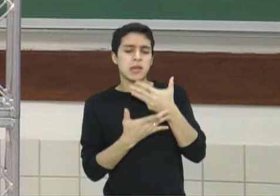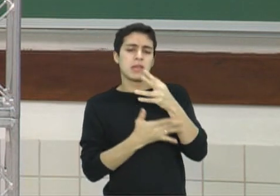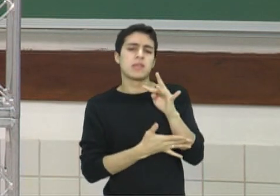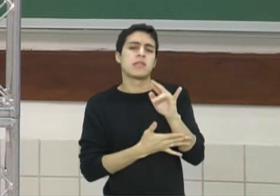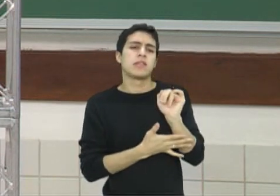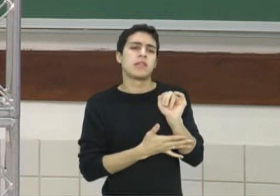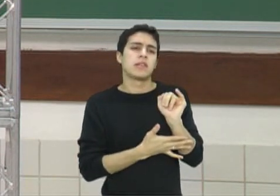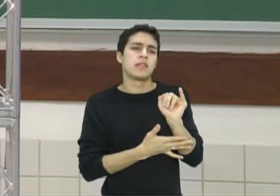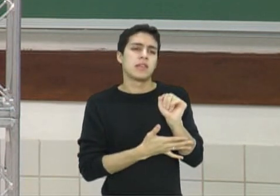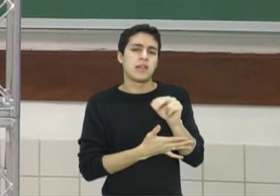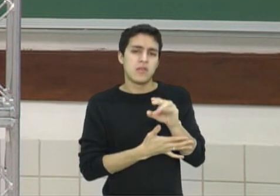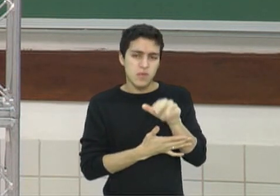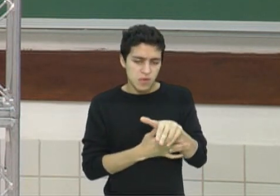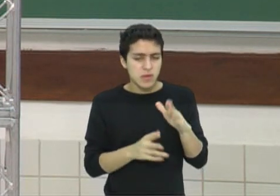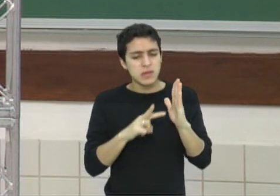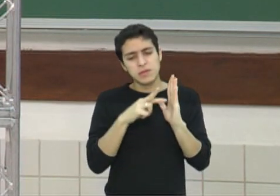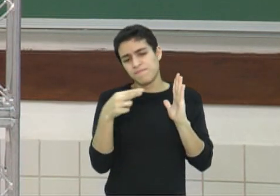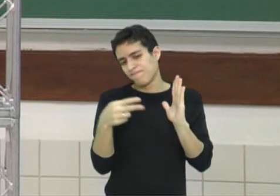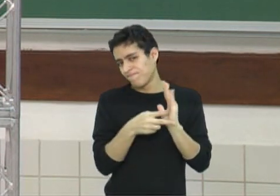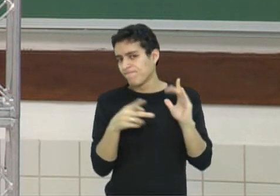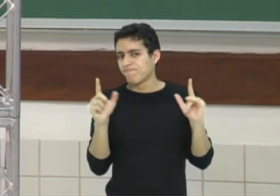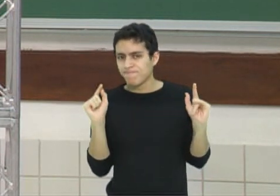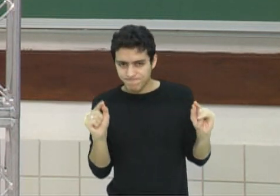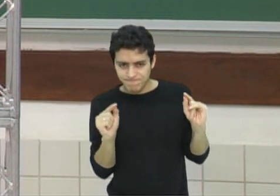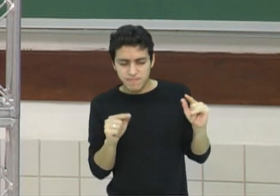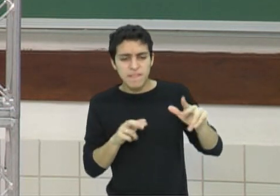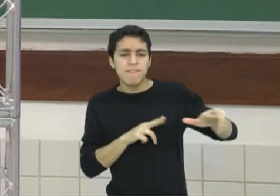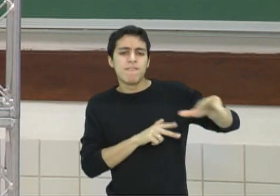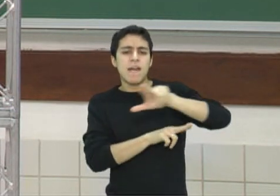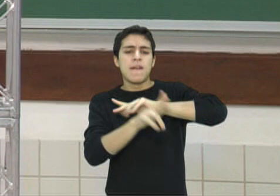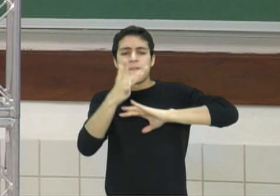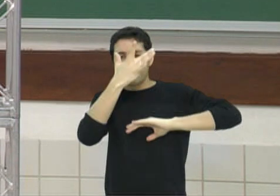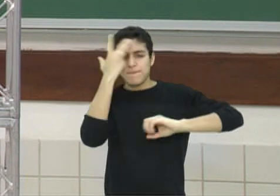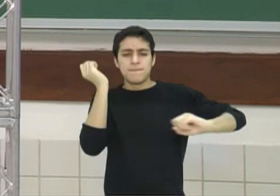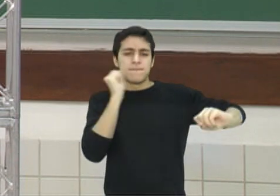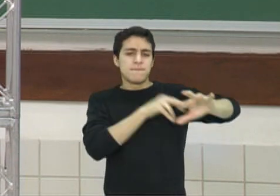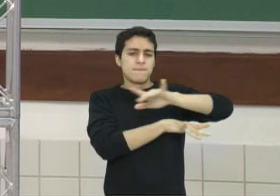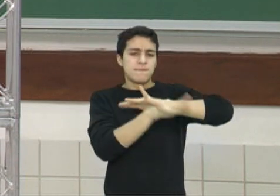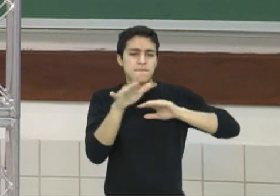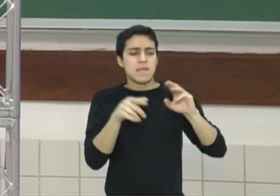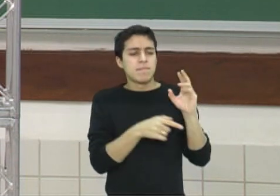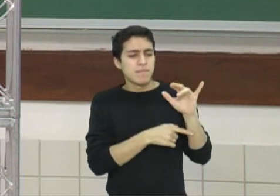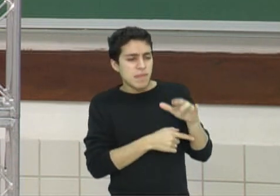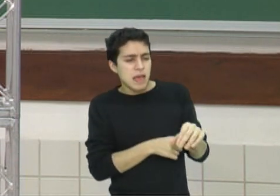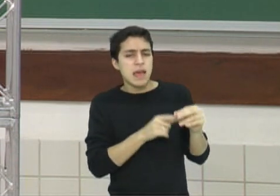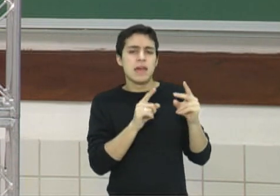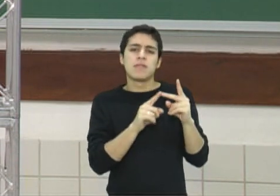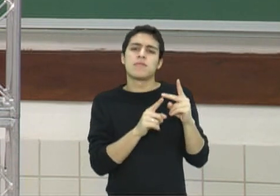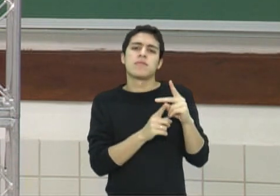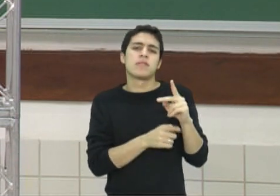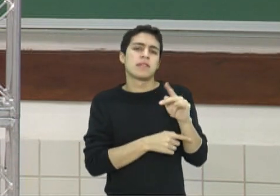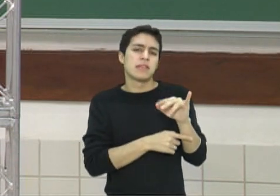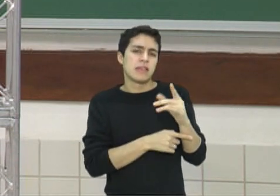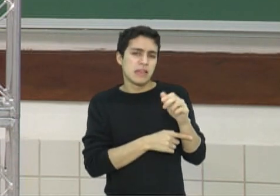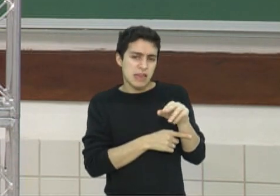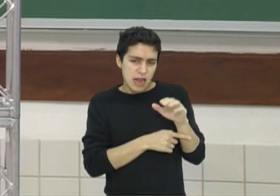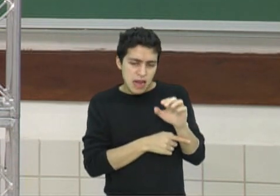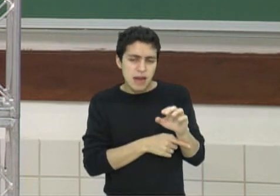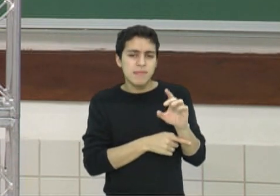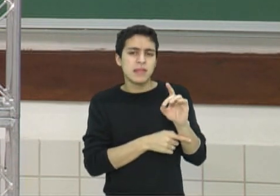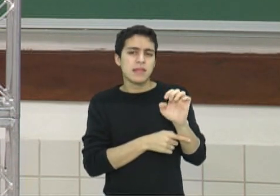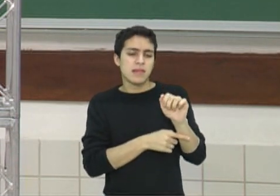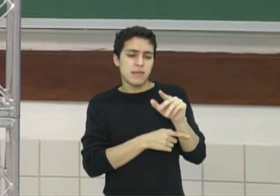Trianon? O Manifesto de Trianon é quando várias pessoas reunidas, Mário de Andrade, Oswaldo de Andrade, Guilherme de Almeida,